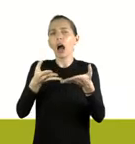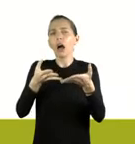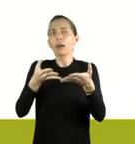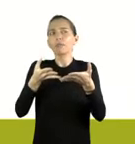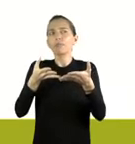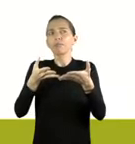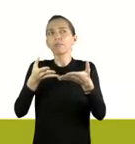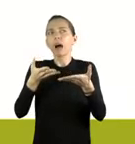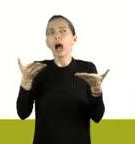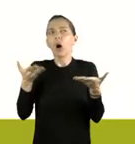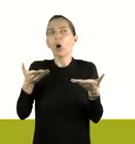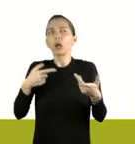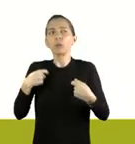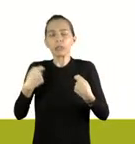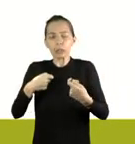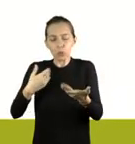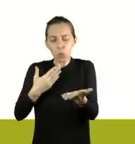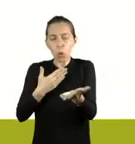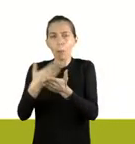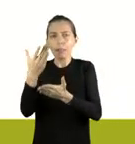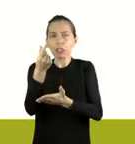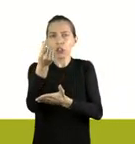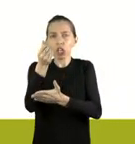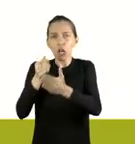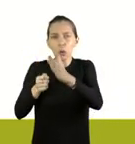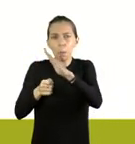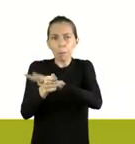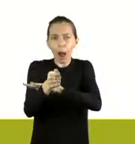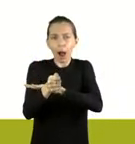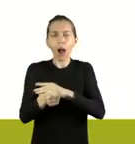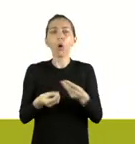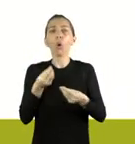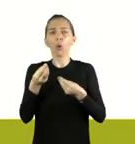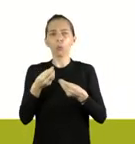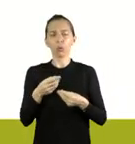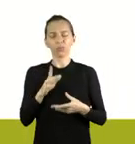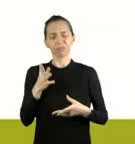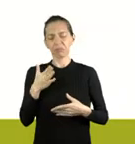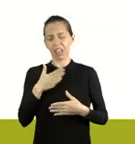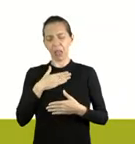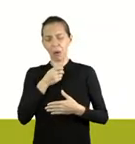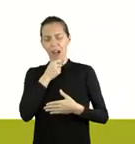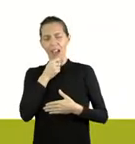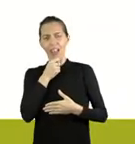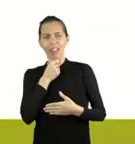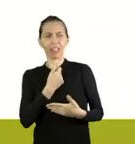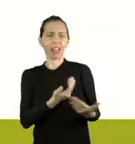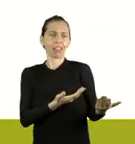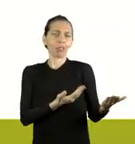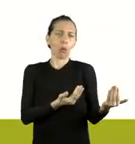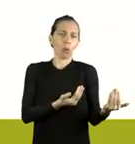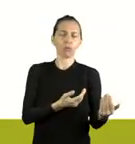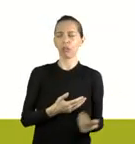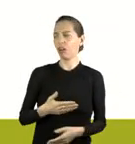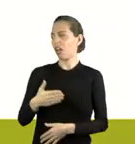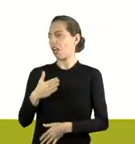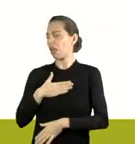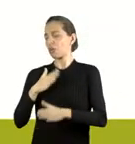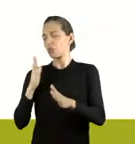para investir nesse momento? E a última, será que sou muito novo ou velho para começar a investir?